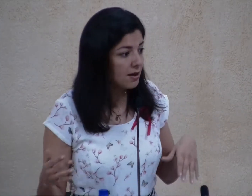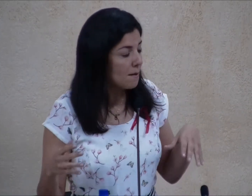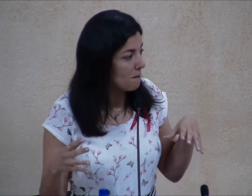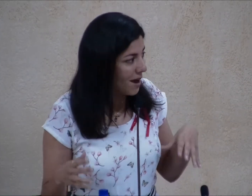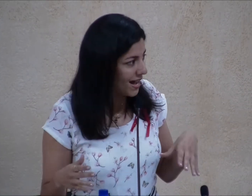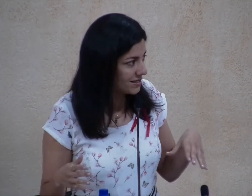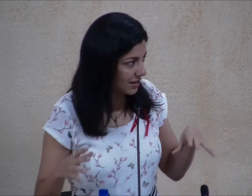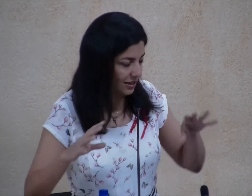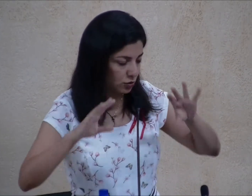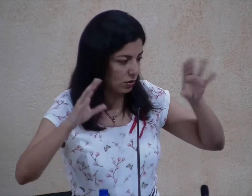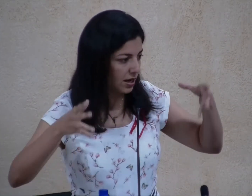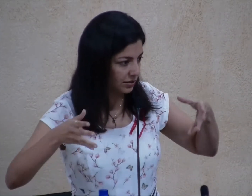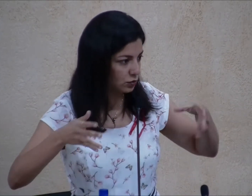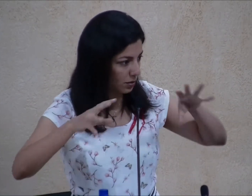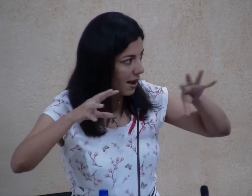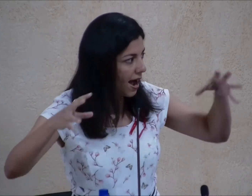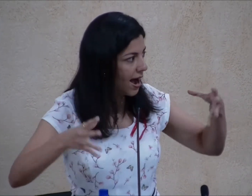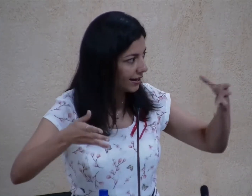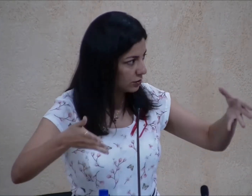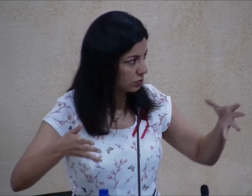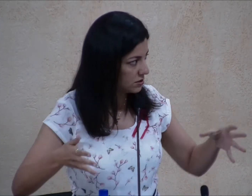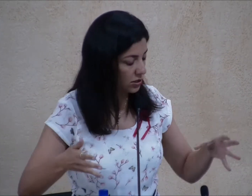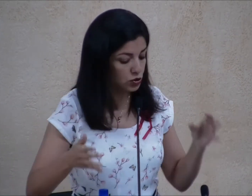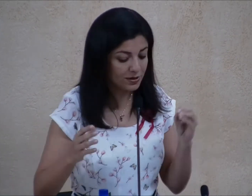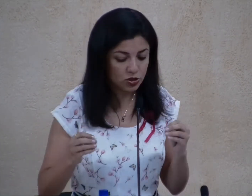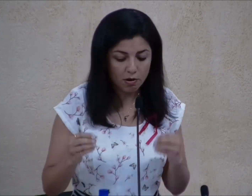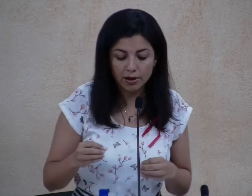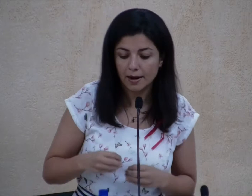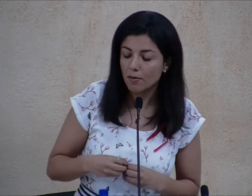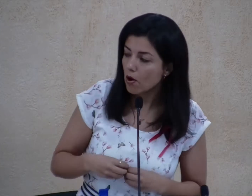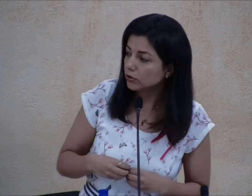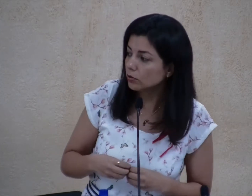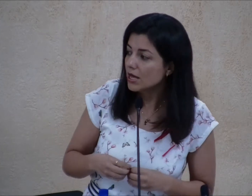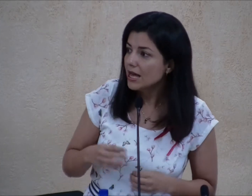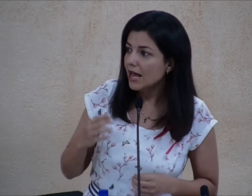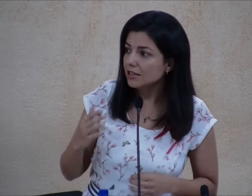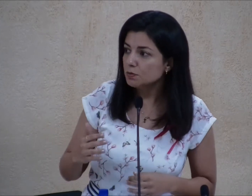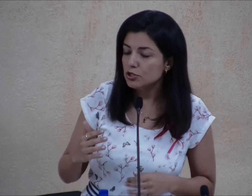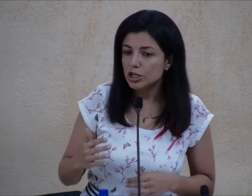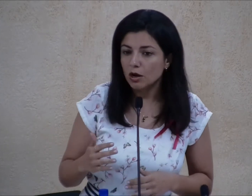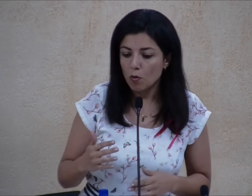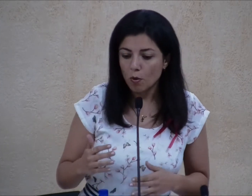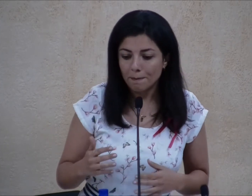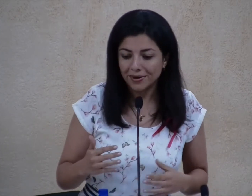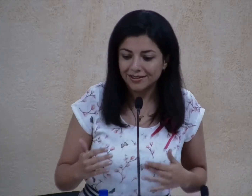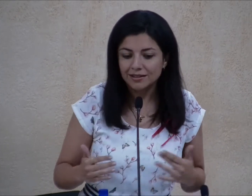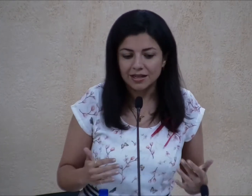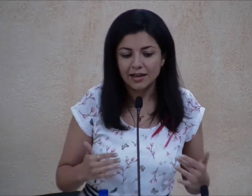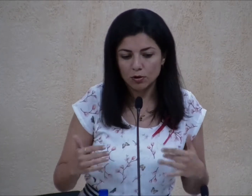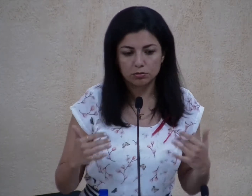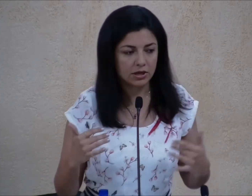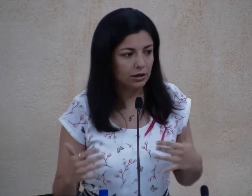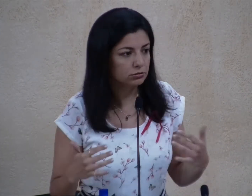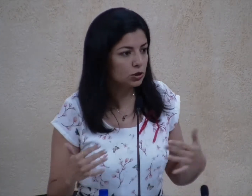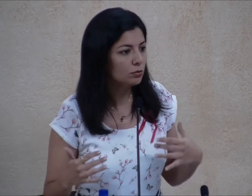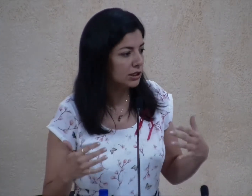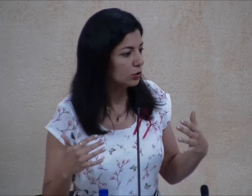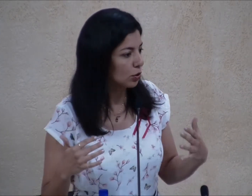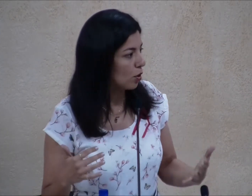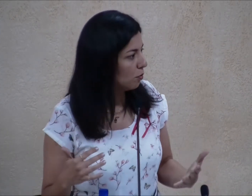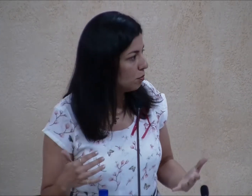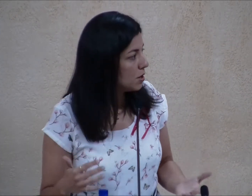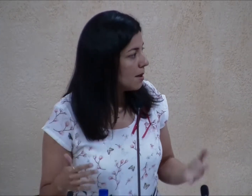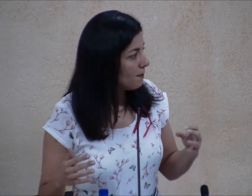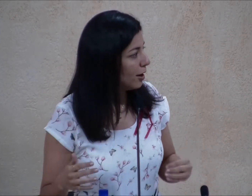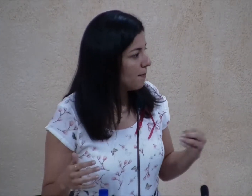feira, mas da sua barraca, da sua estande, mas de qualquer modo, eles pediram para tentar encontrar um